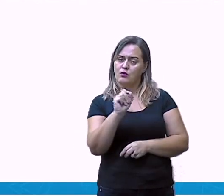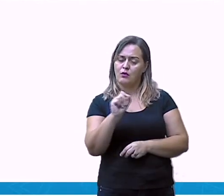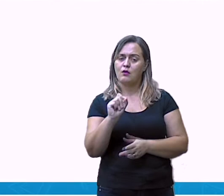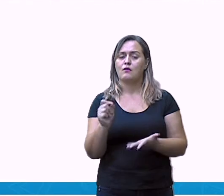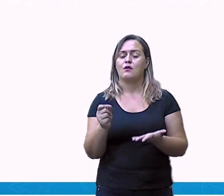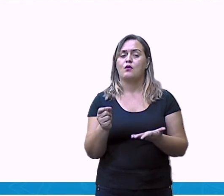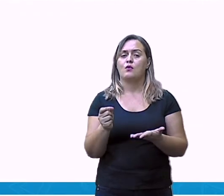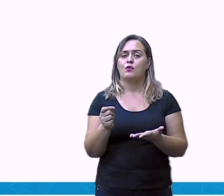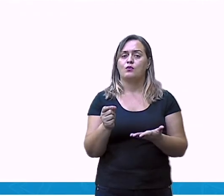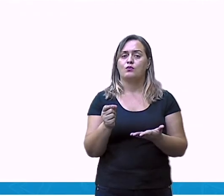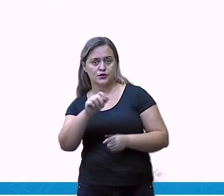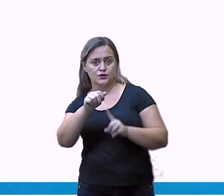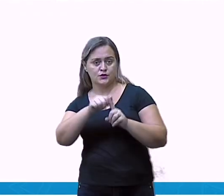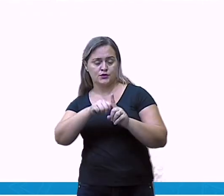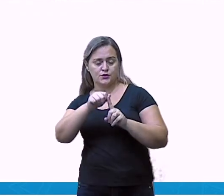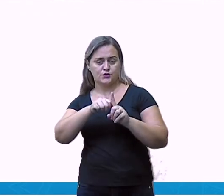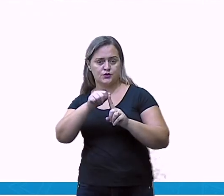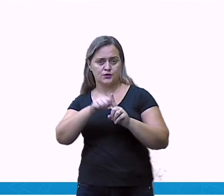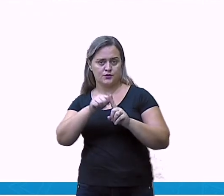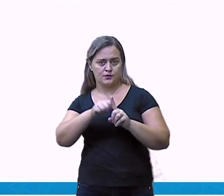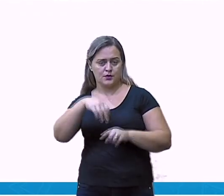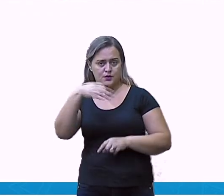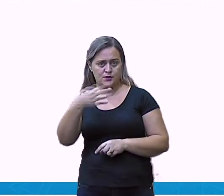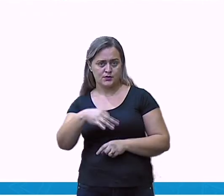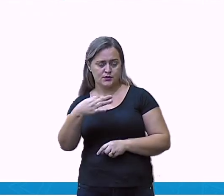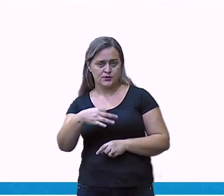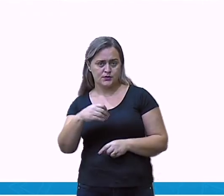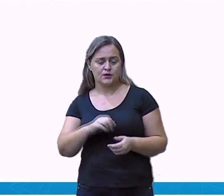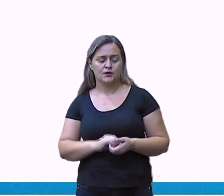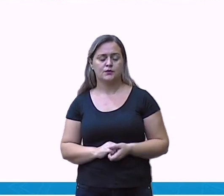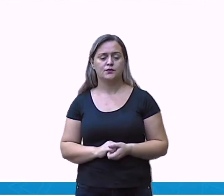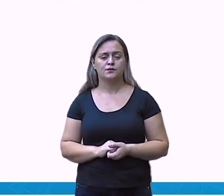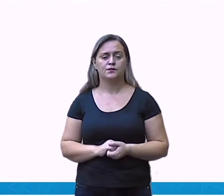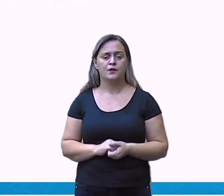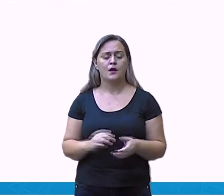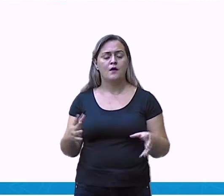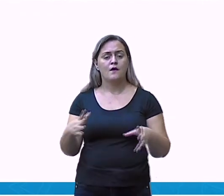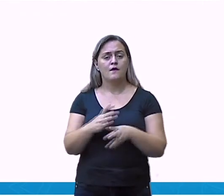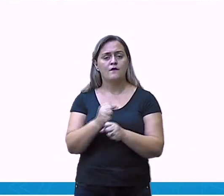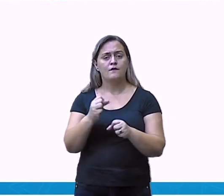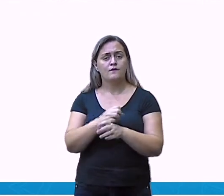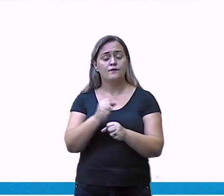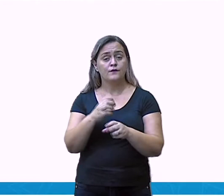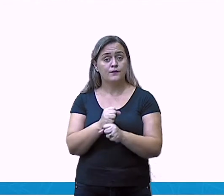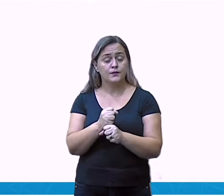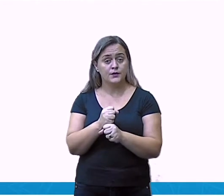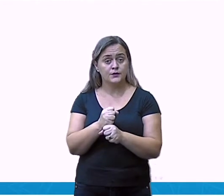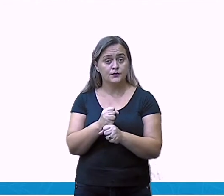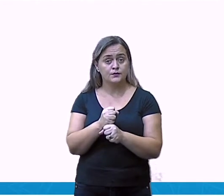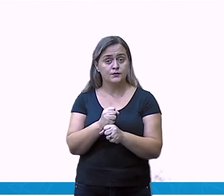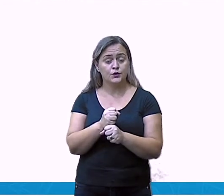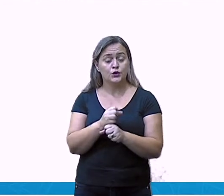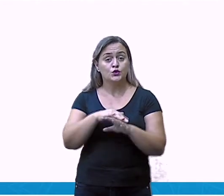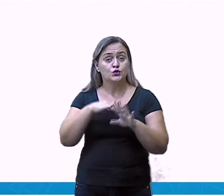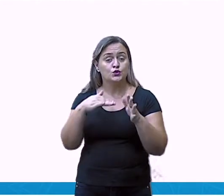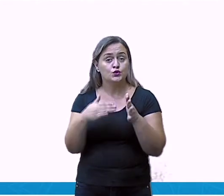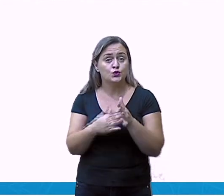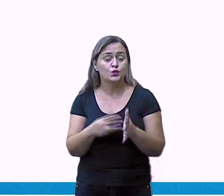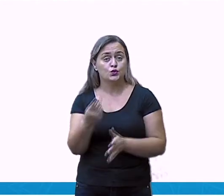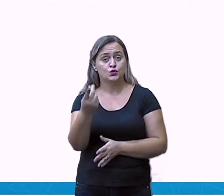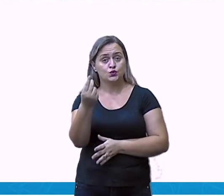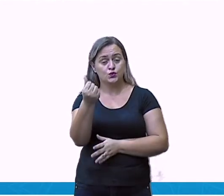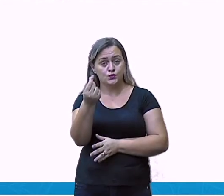e 45 mil. E vou colocar o meu sinal de igualdade. Somando-se todas as